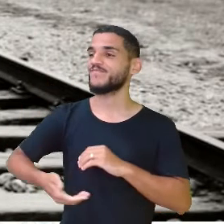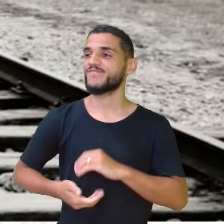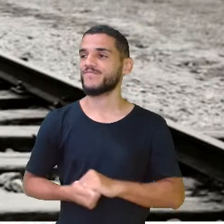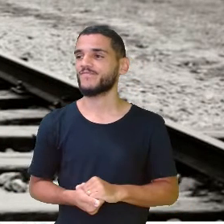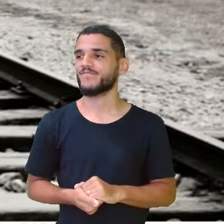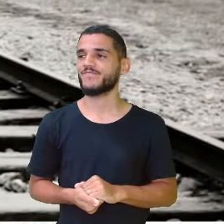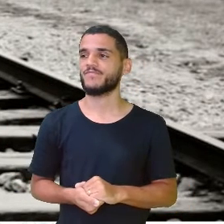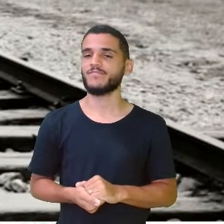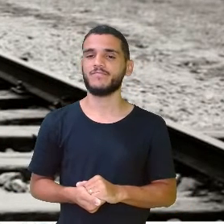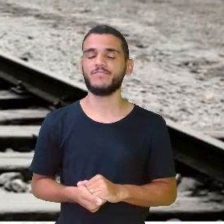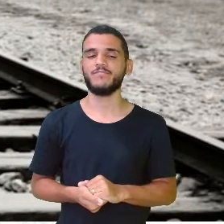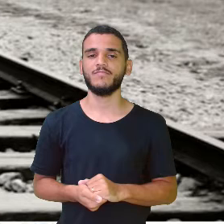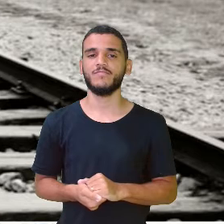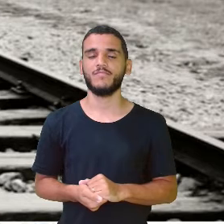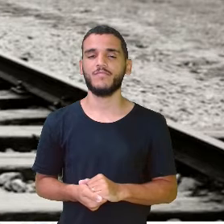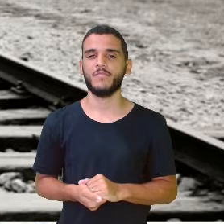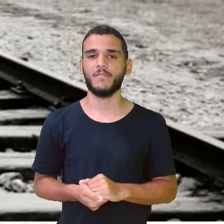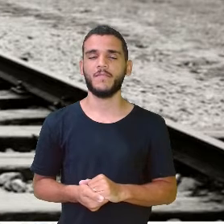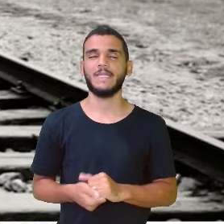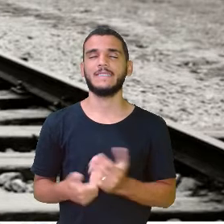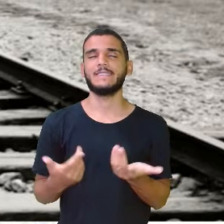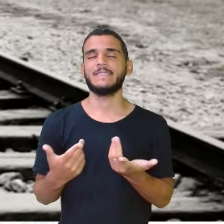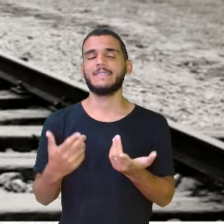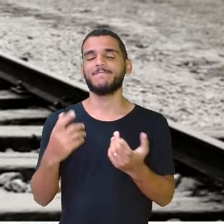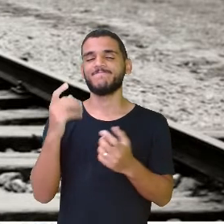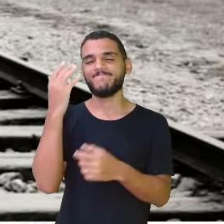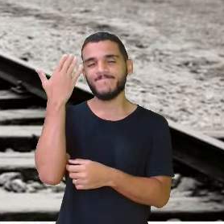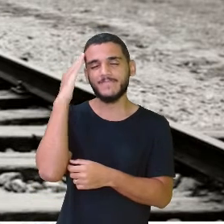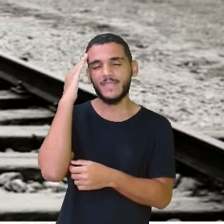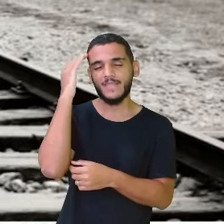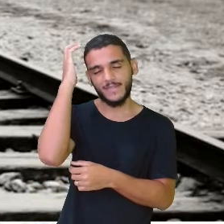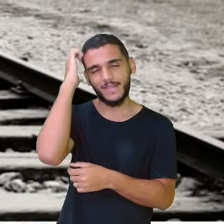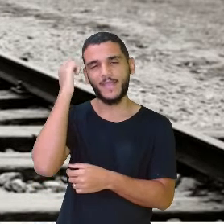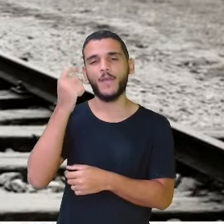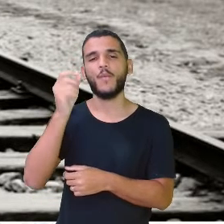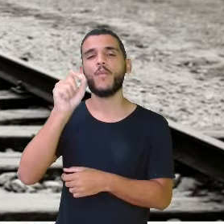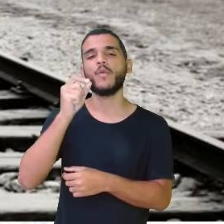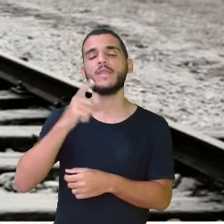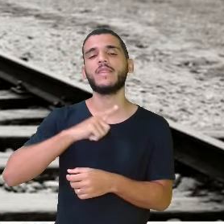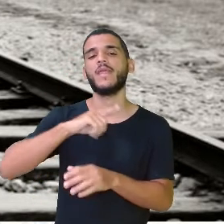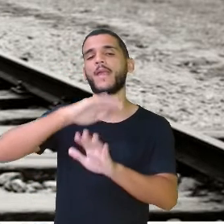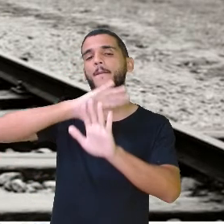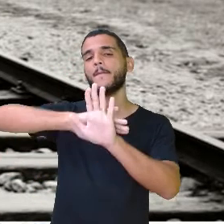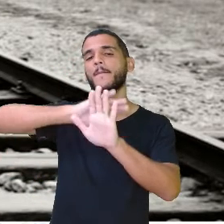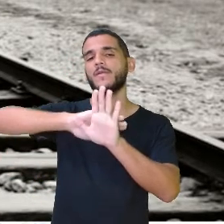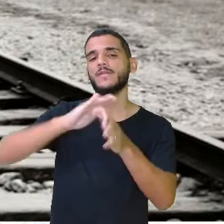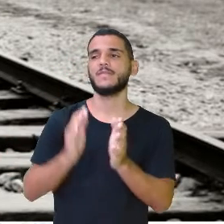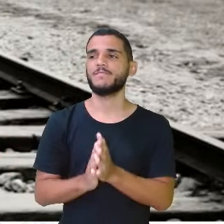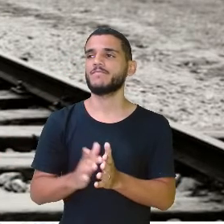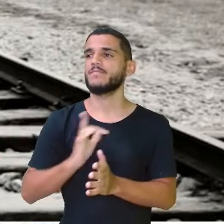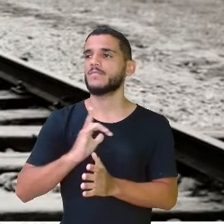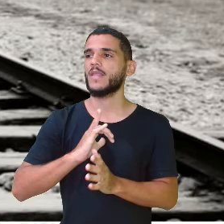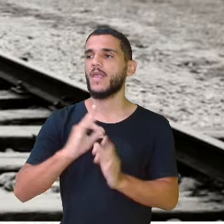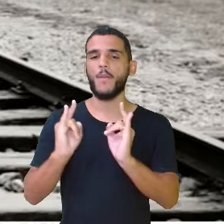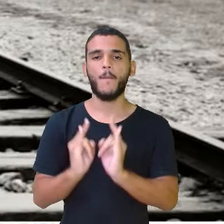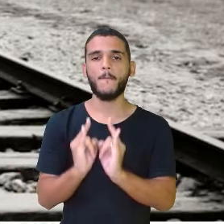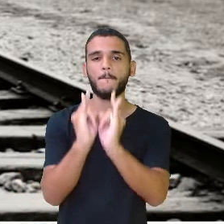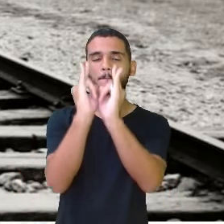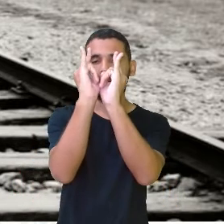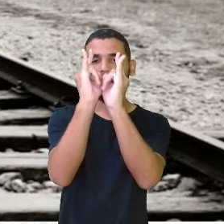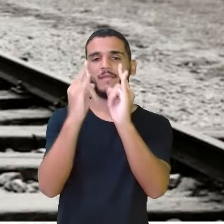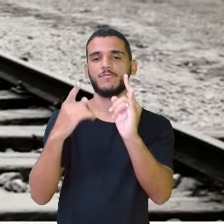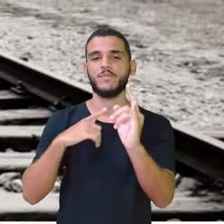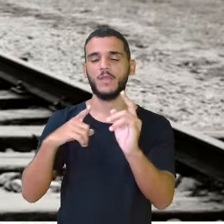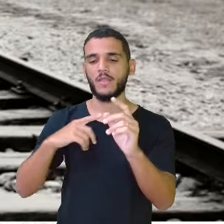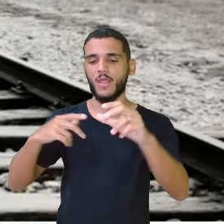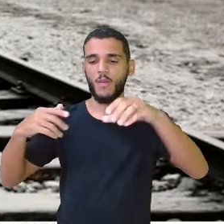em preto e branco. Vamos tentar entender o que é que existe nessa imagem aí. A gente tem um prédio, com uma entrada, aí